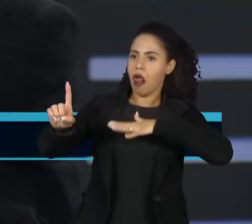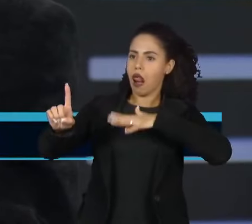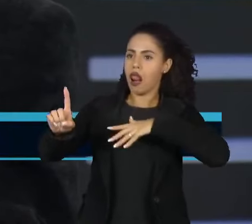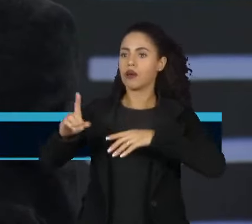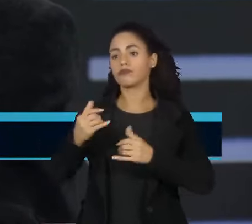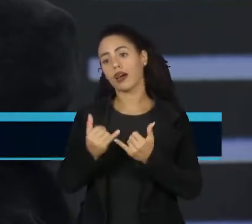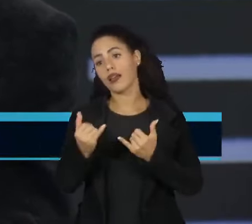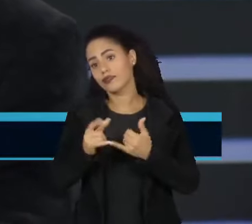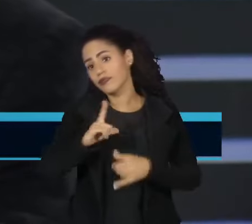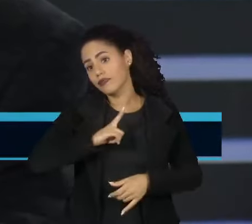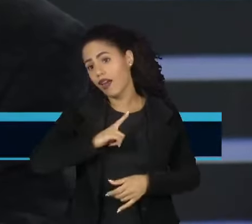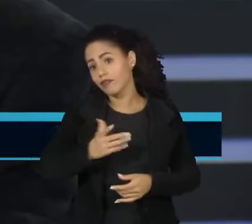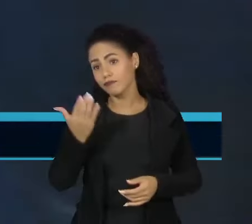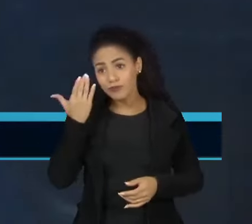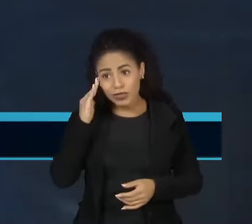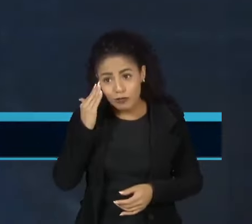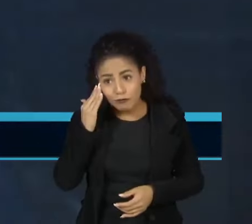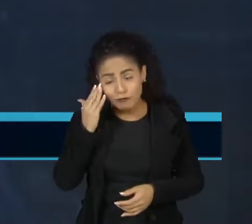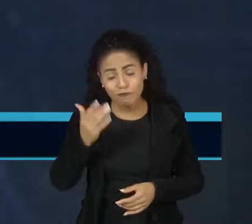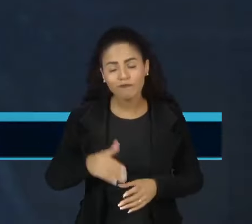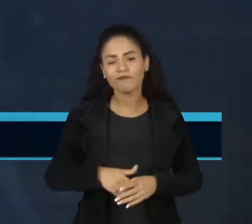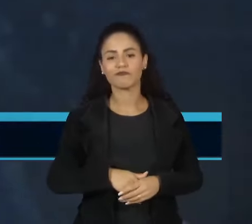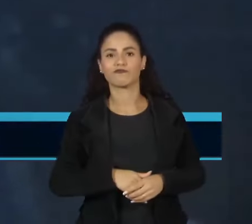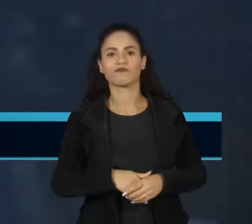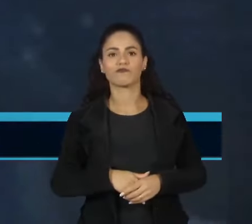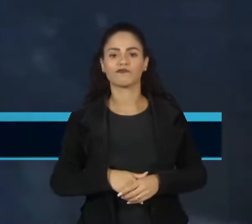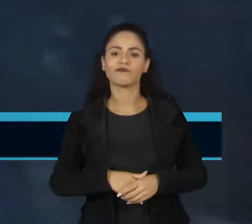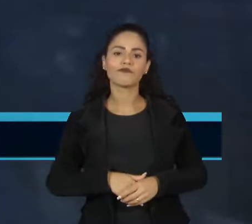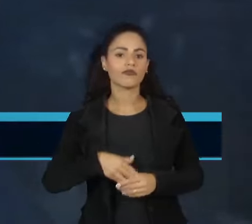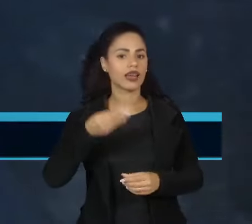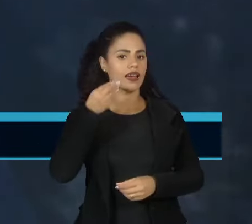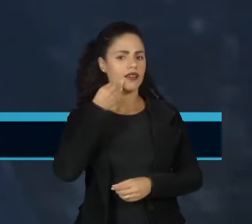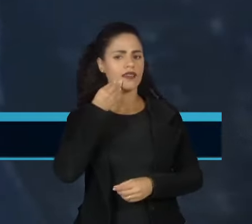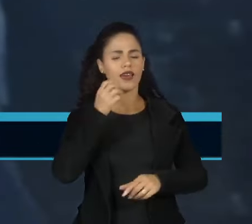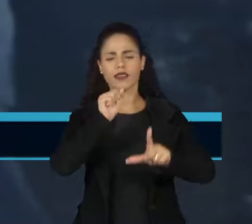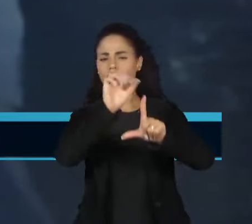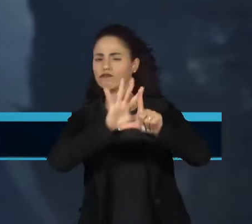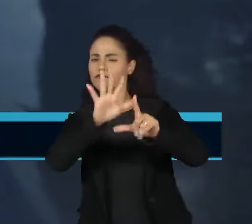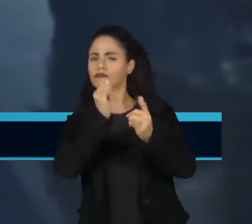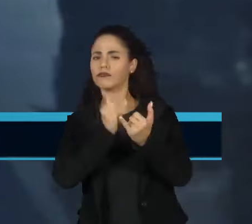Entende? Ao tentar manter a aparência calma,